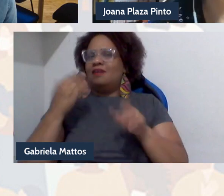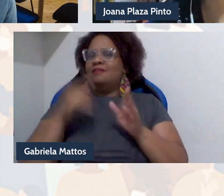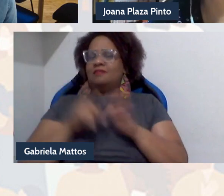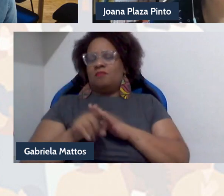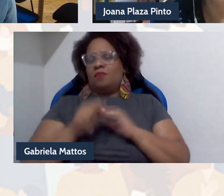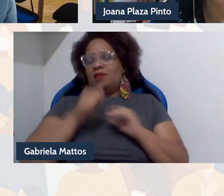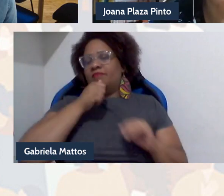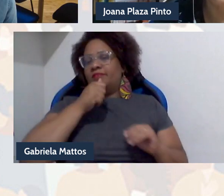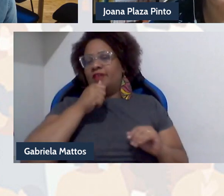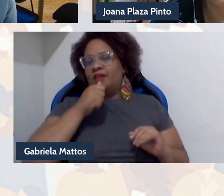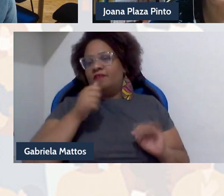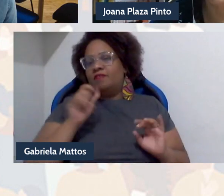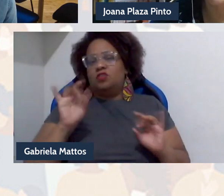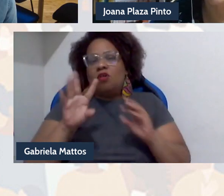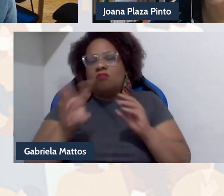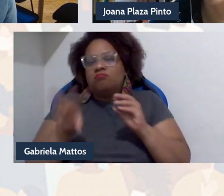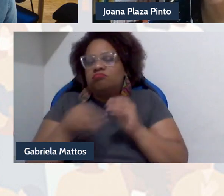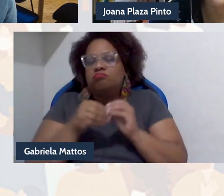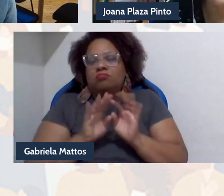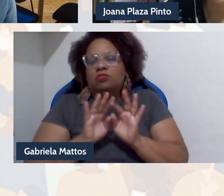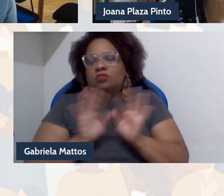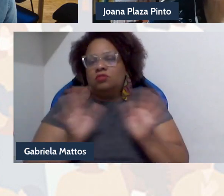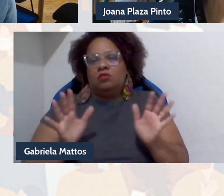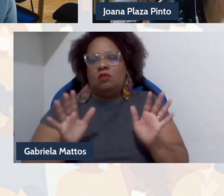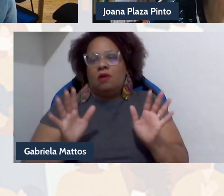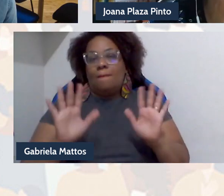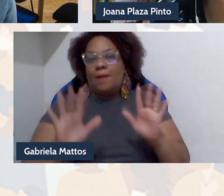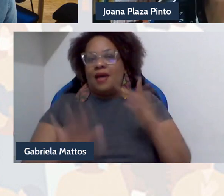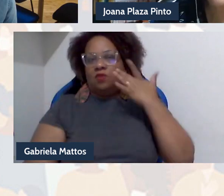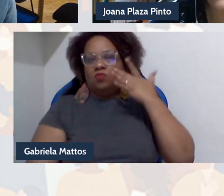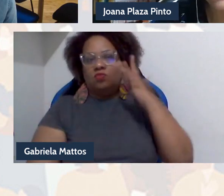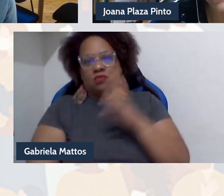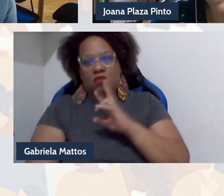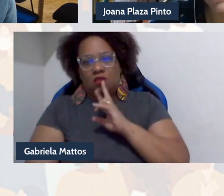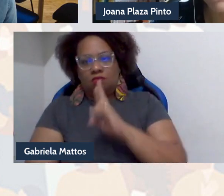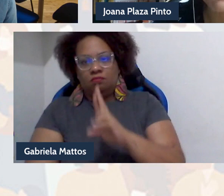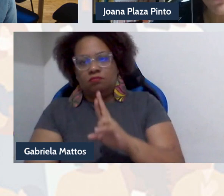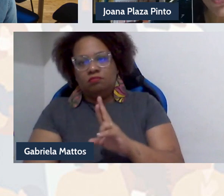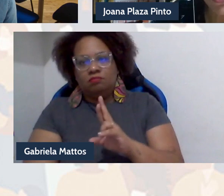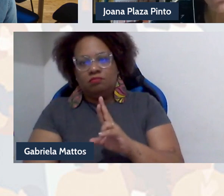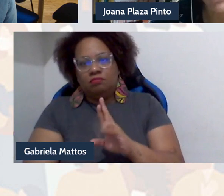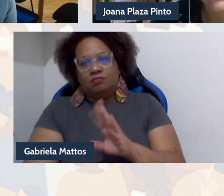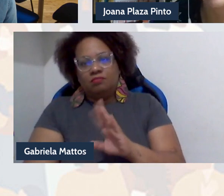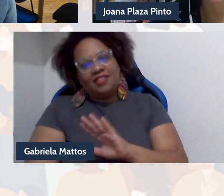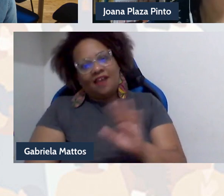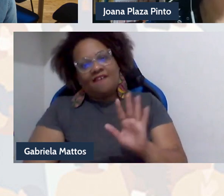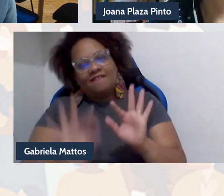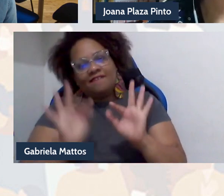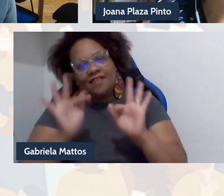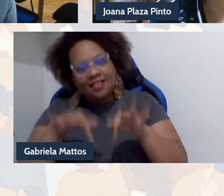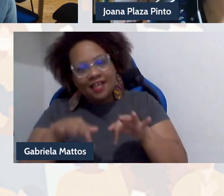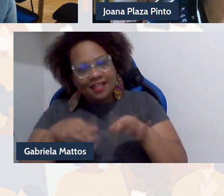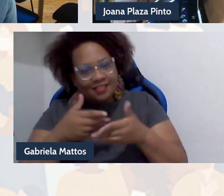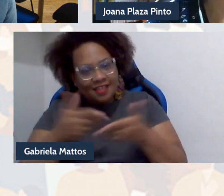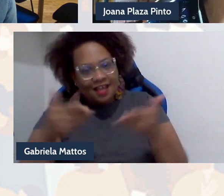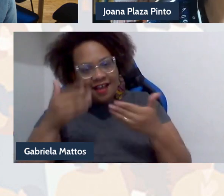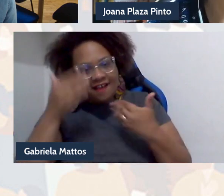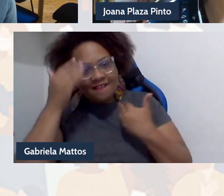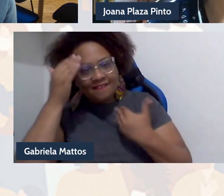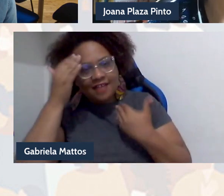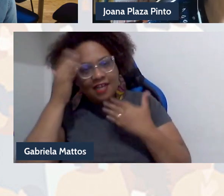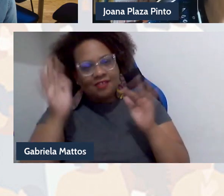eu acrescentei, né? Mas eu não sei dizer. Eu queria só finalizar, então, me despedindo, assim, dessa